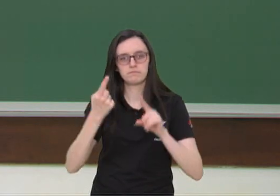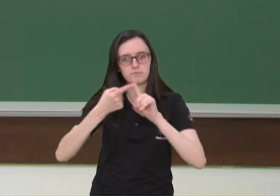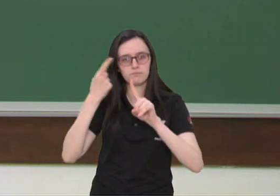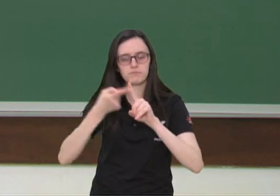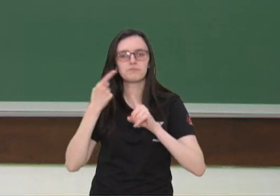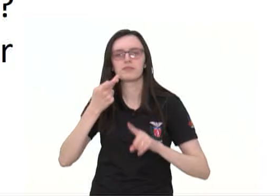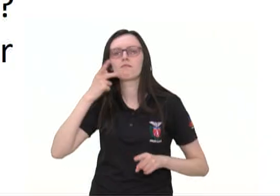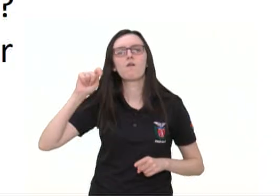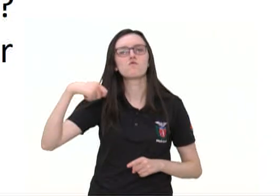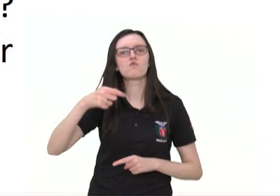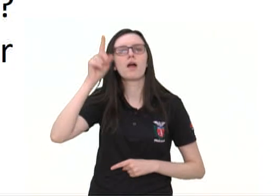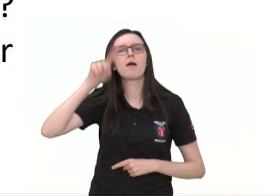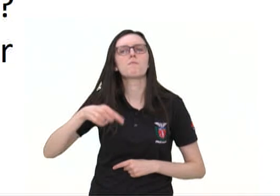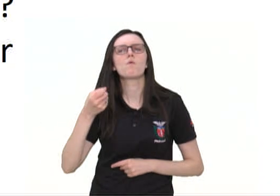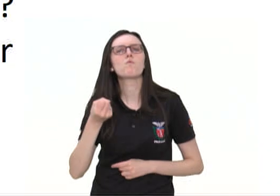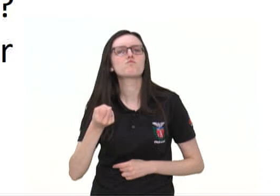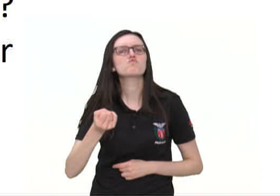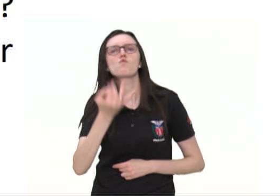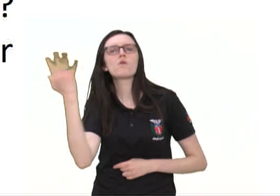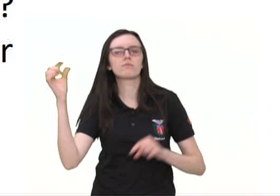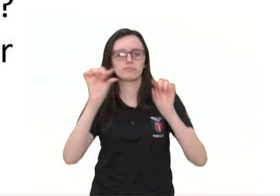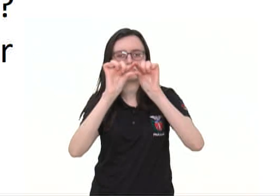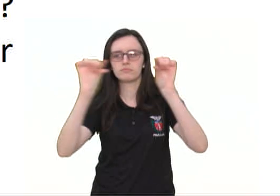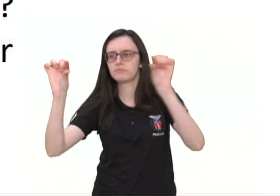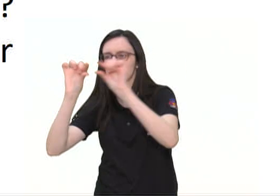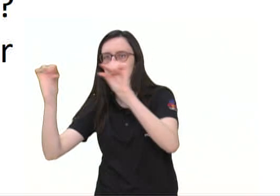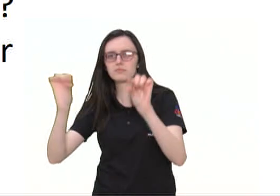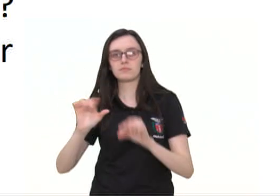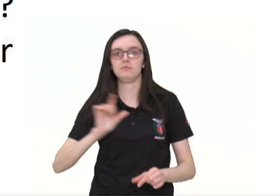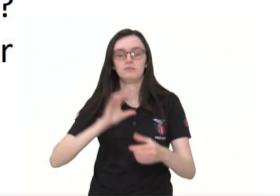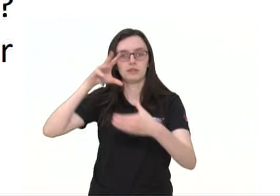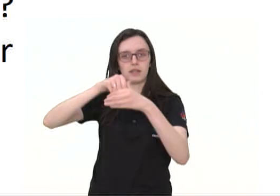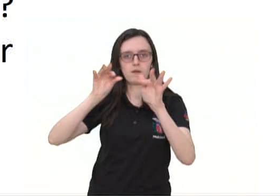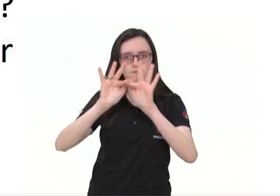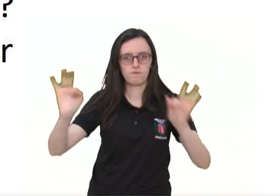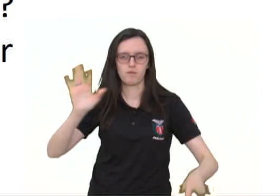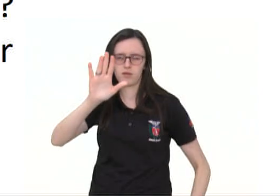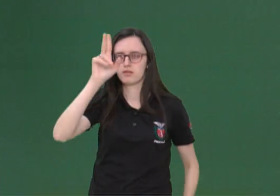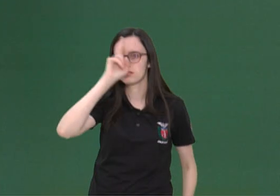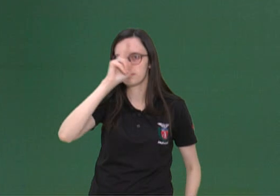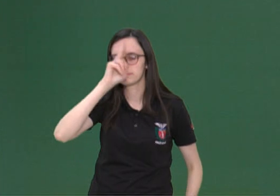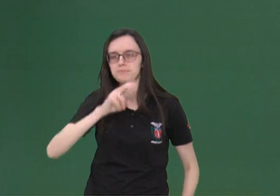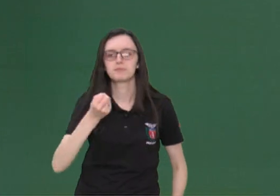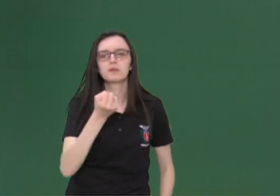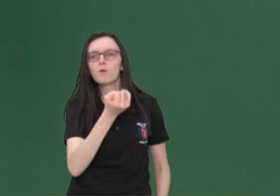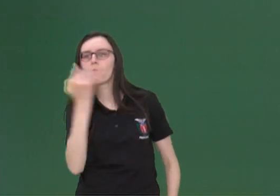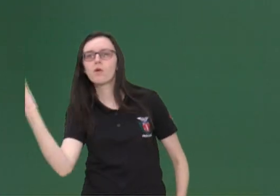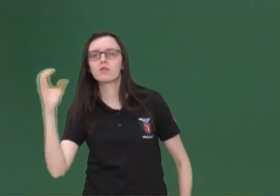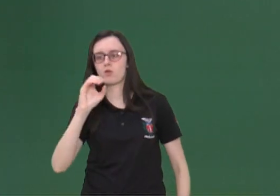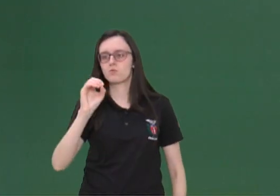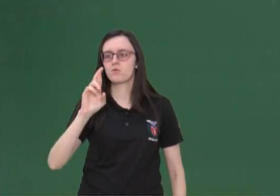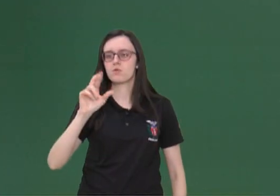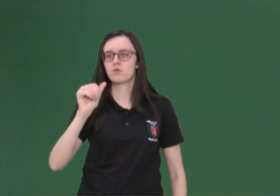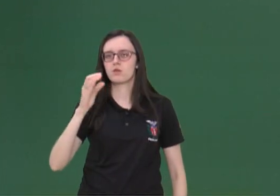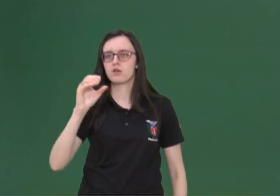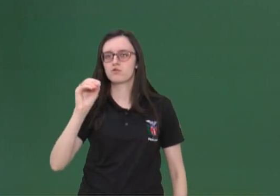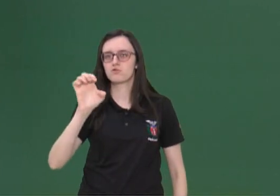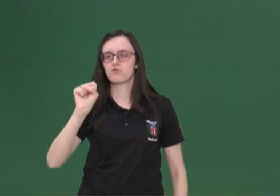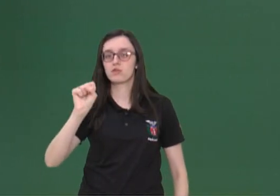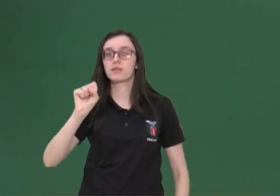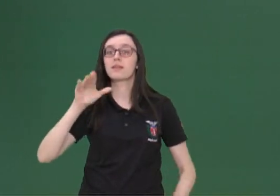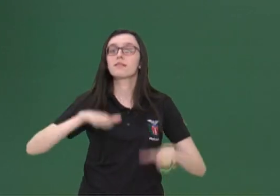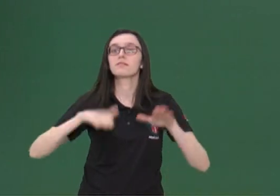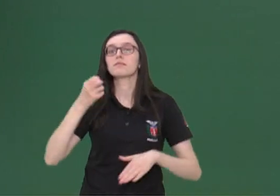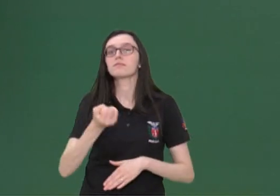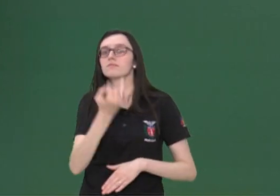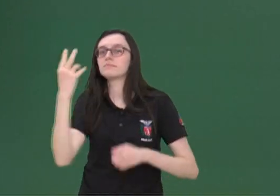Primeiro, com relação a quantas orações há na frase, né? Então, lembrando lá, o número de orações vai depender do número de verbos que